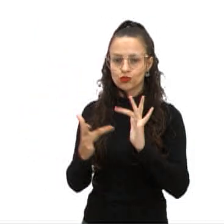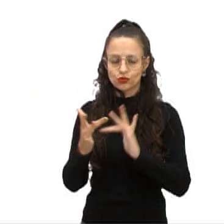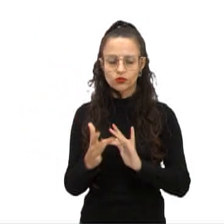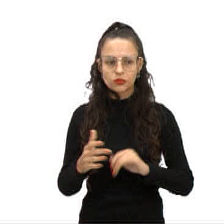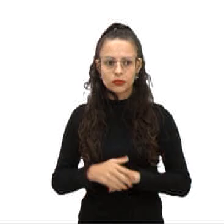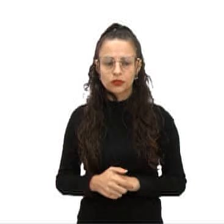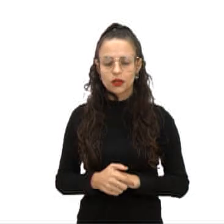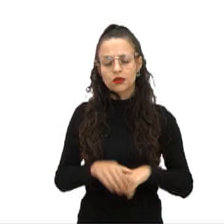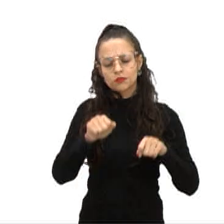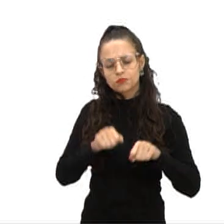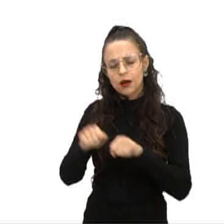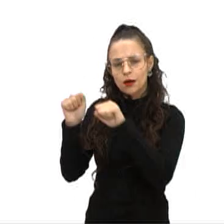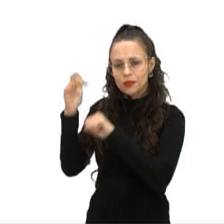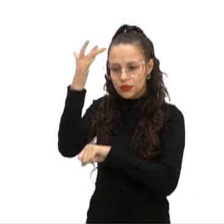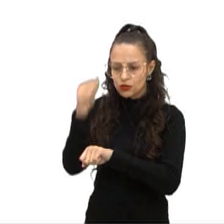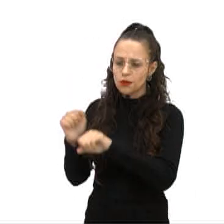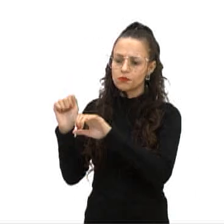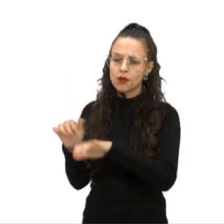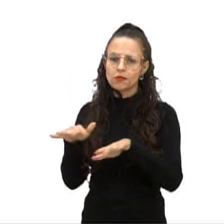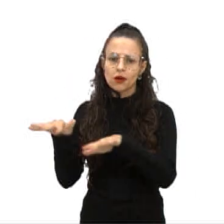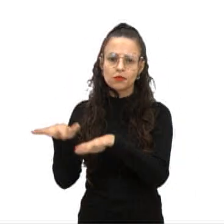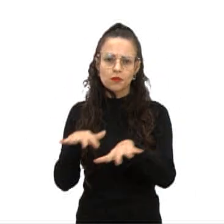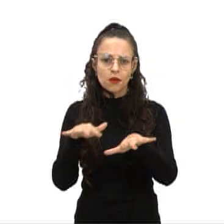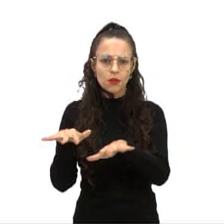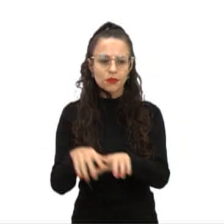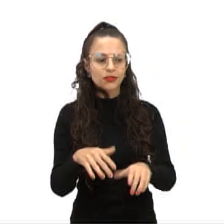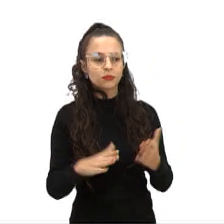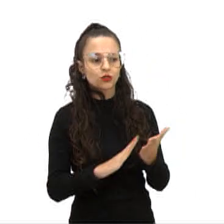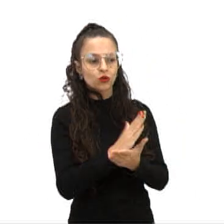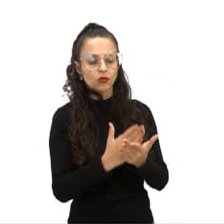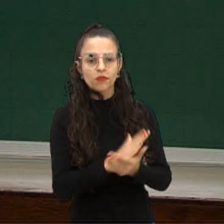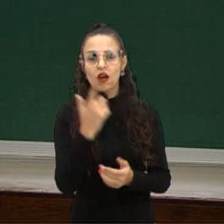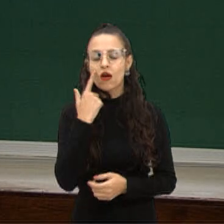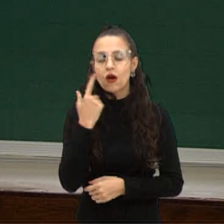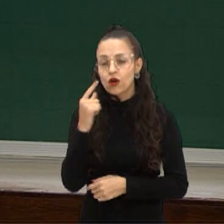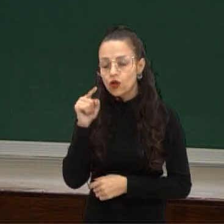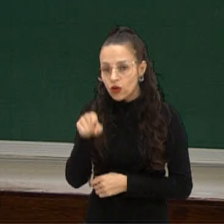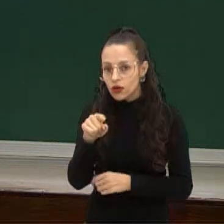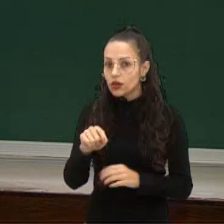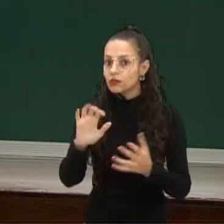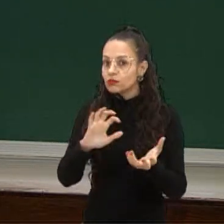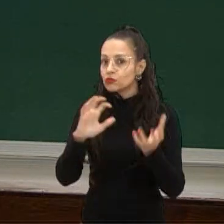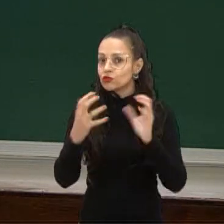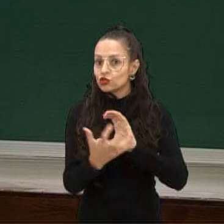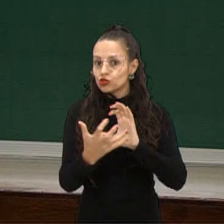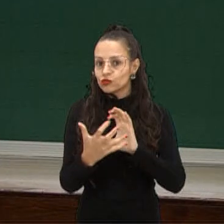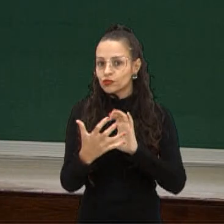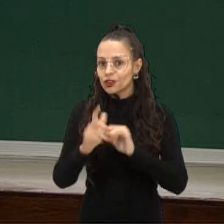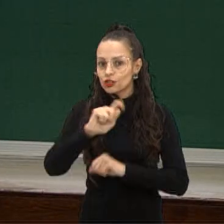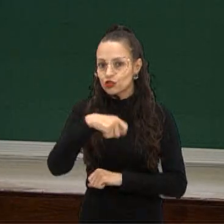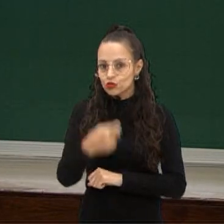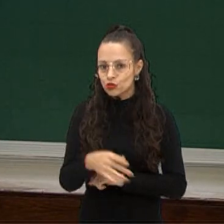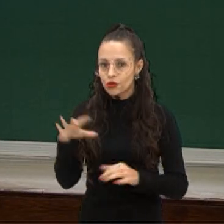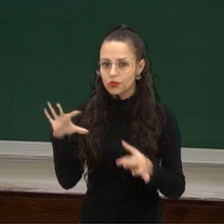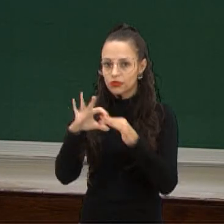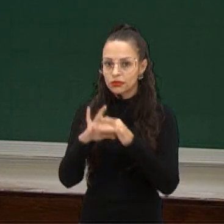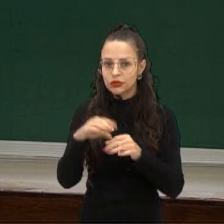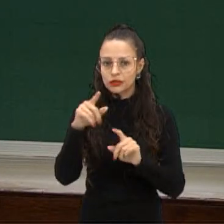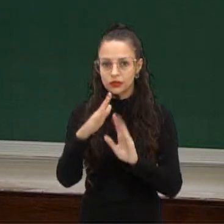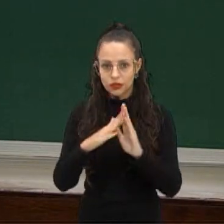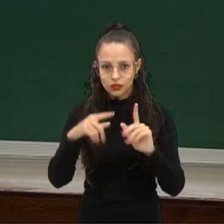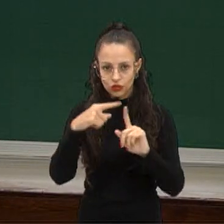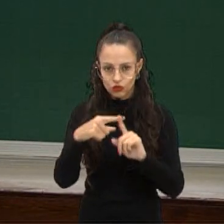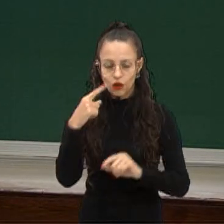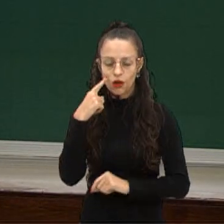peregrinos visitavam as igrejas e perturbavam as missas. Então, olha aí como é que vai se modificar essa concepção dessa igreja, que a gente vem modificando